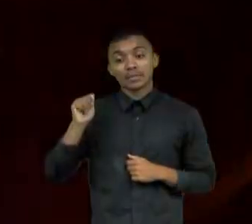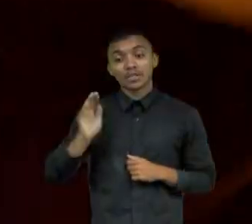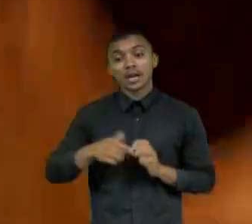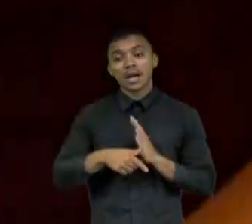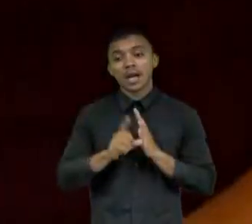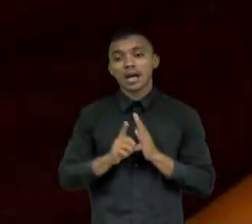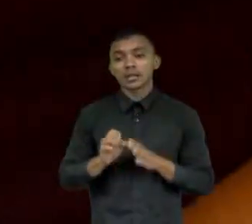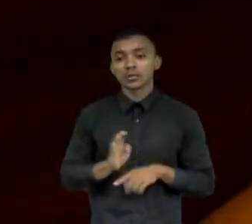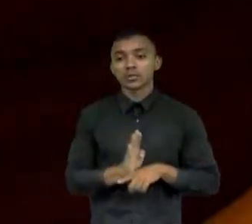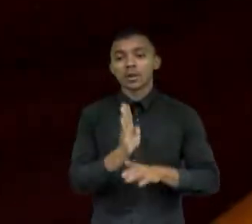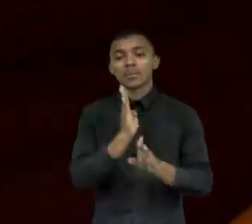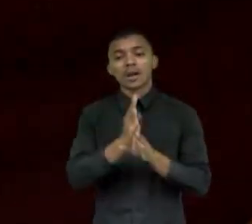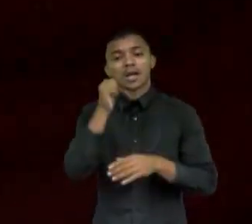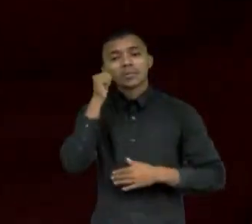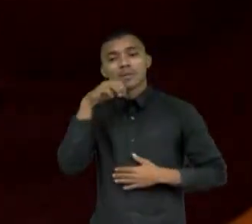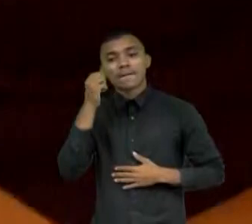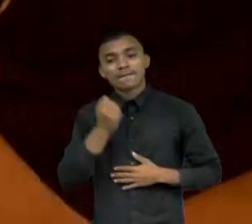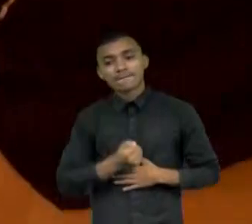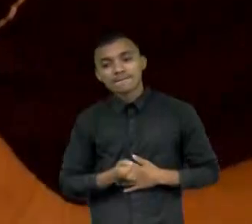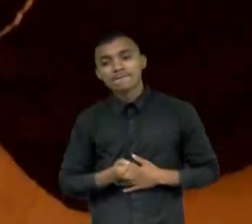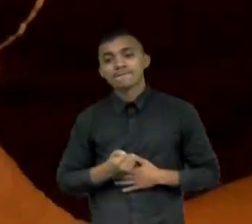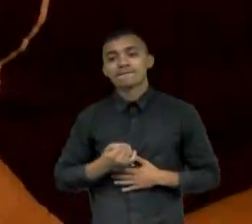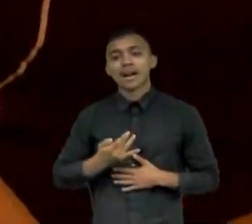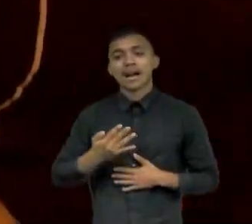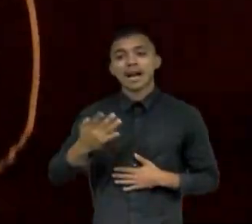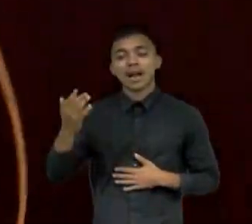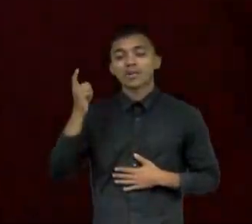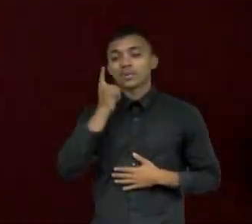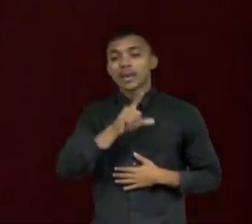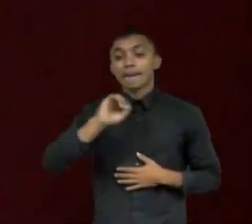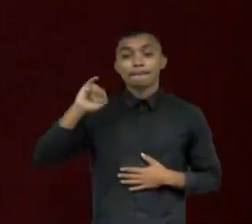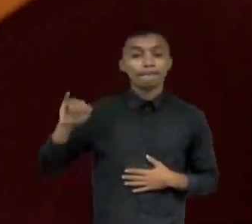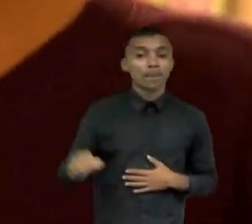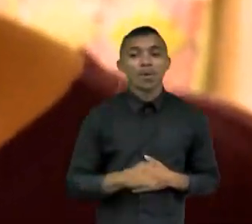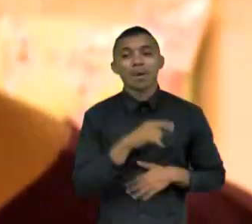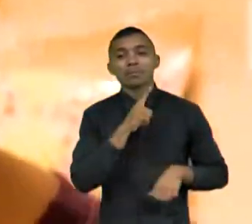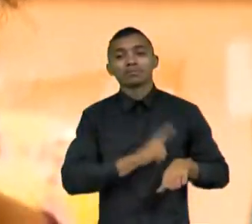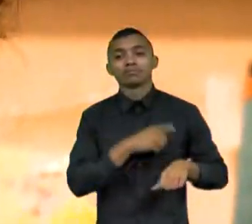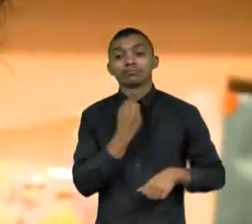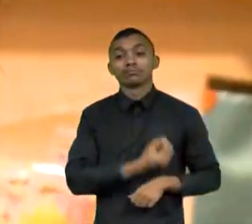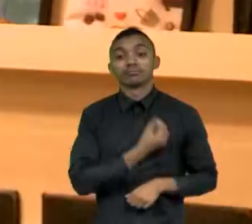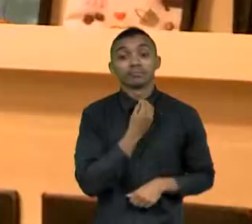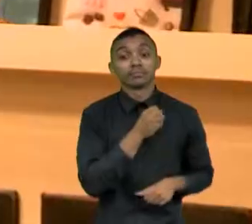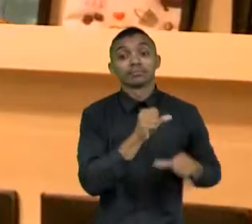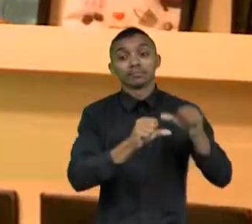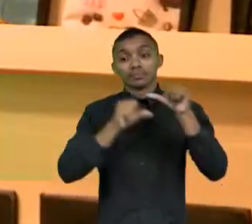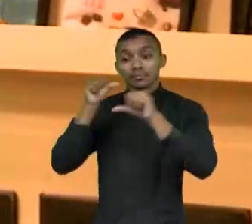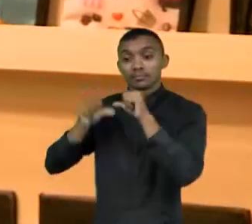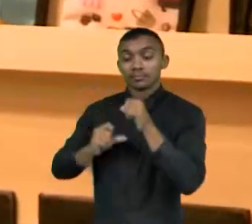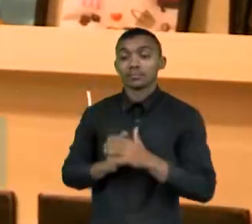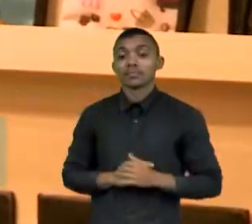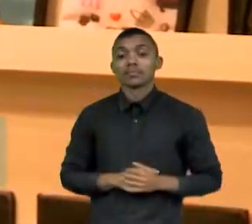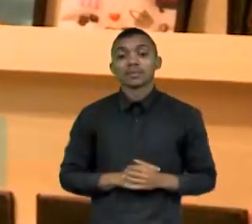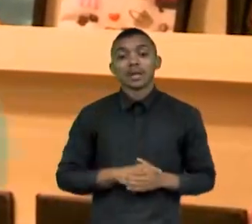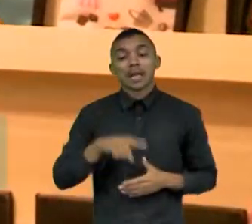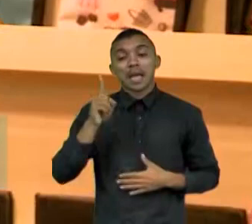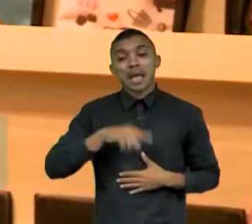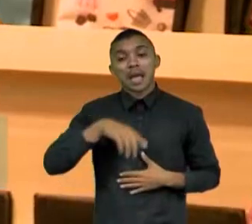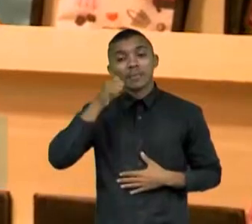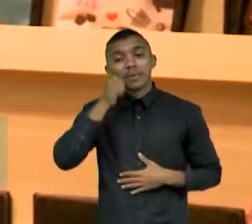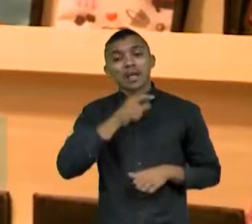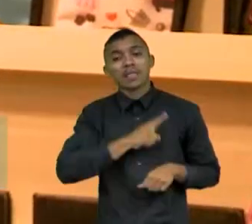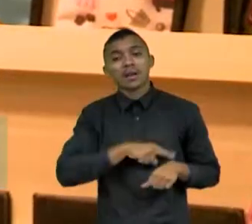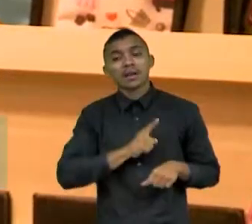para que centenas de mulheres possam encontrar uma oportunidade de mudar suas vidas. Mulheres que estão em